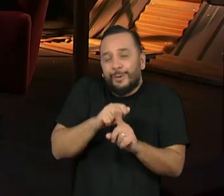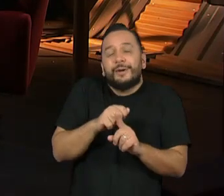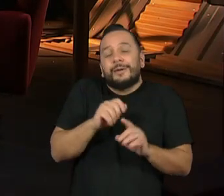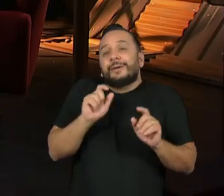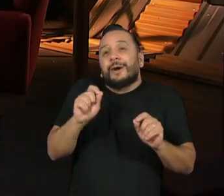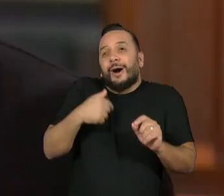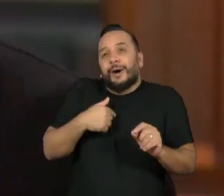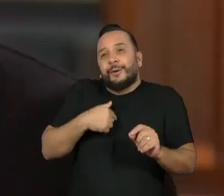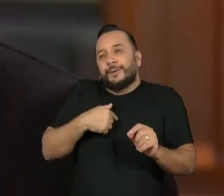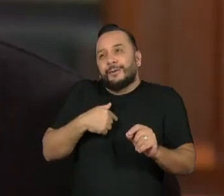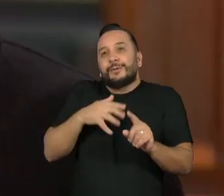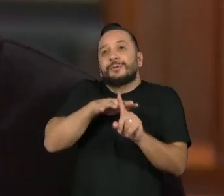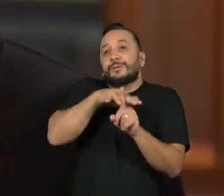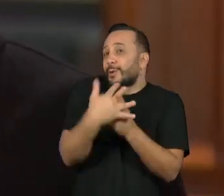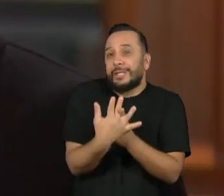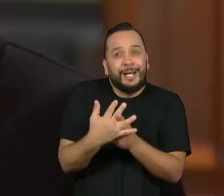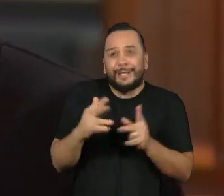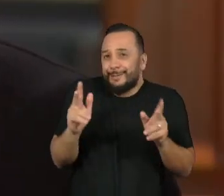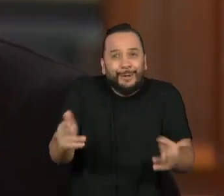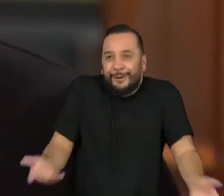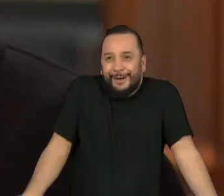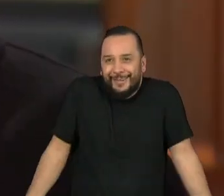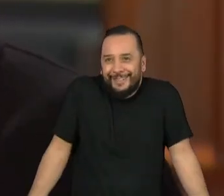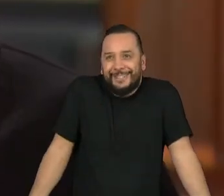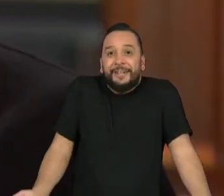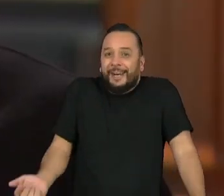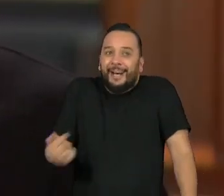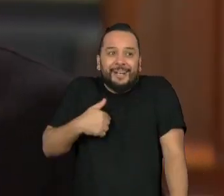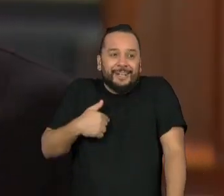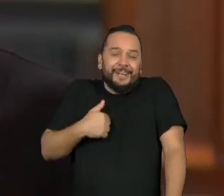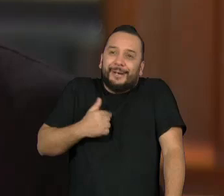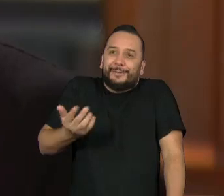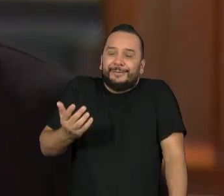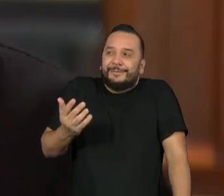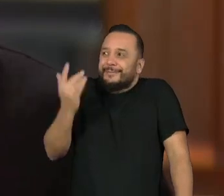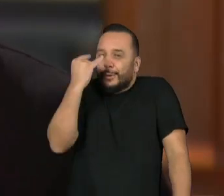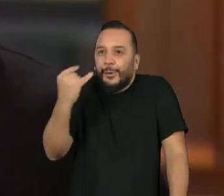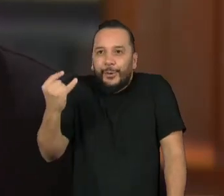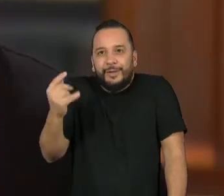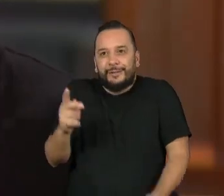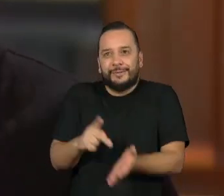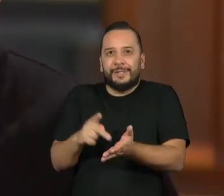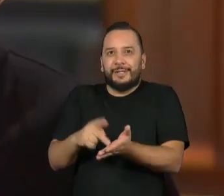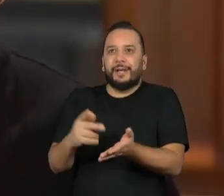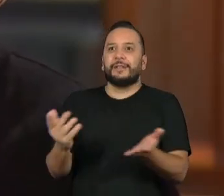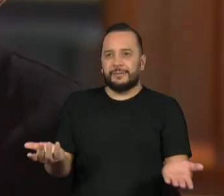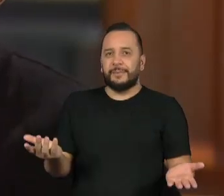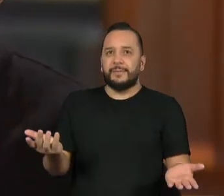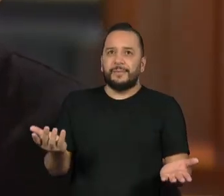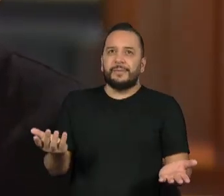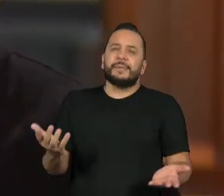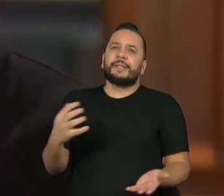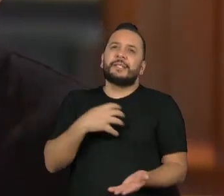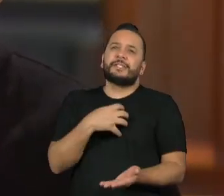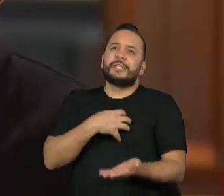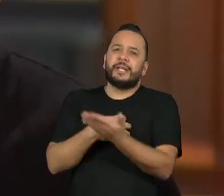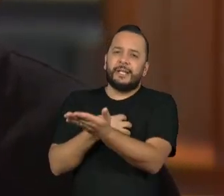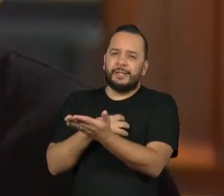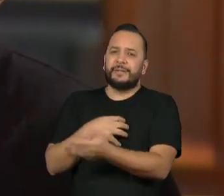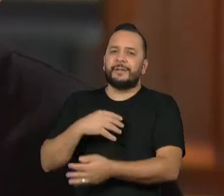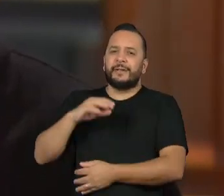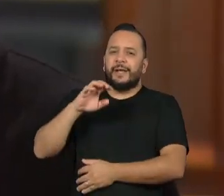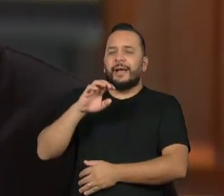logo socialista do cristianismo que funciona me pegou olha entendeu E acho que a maneira como ele como ele